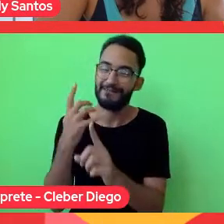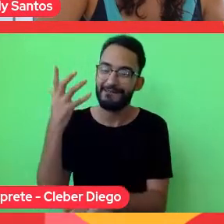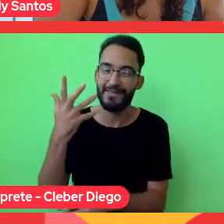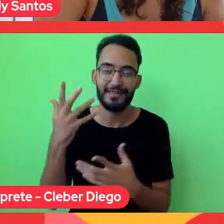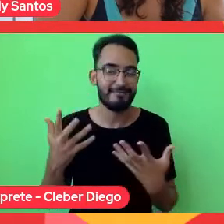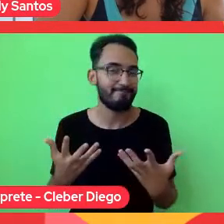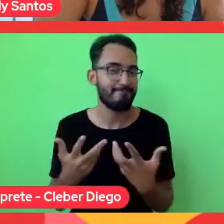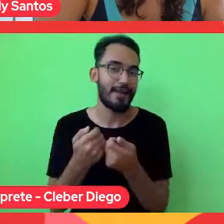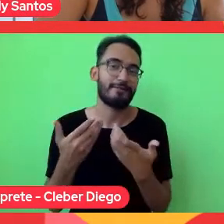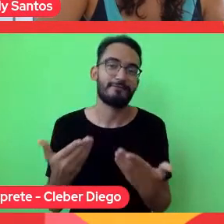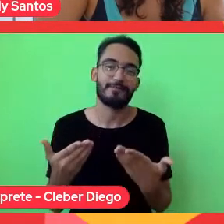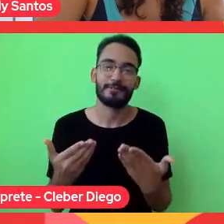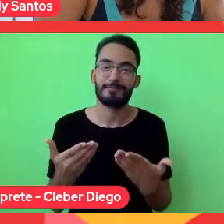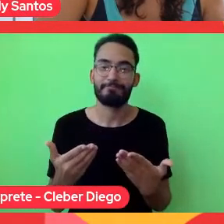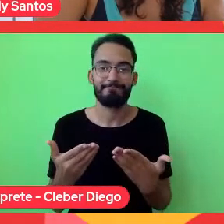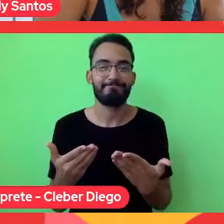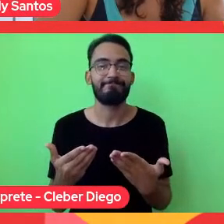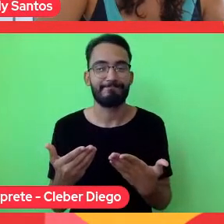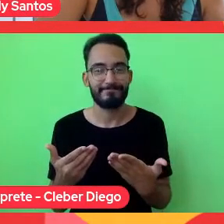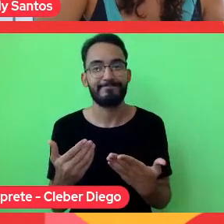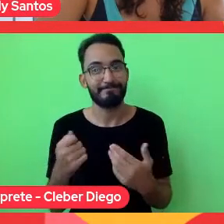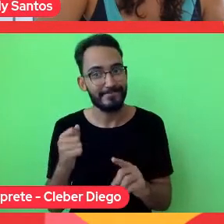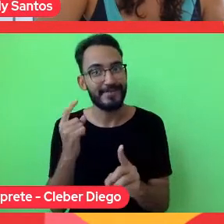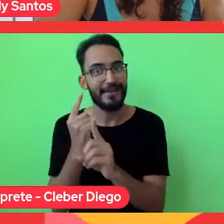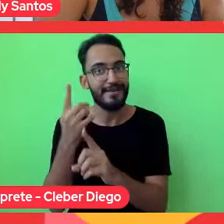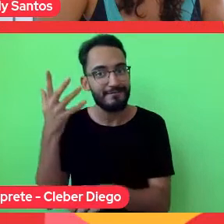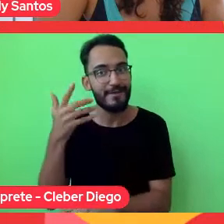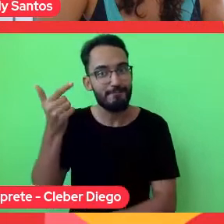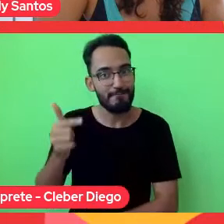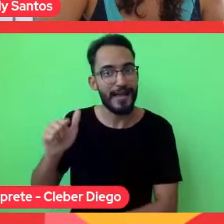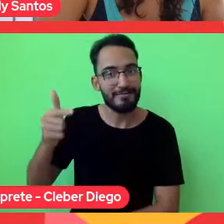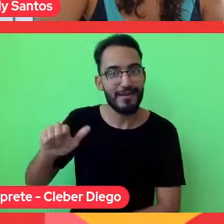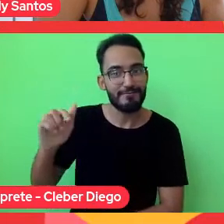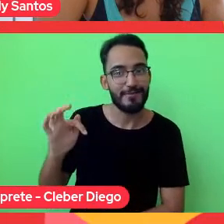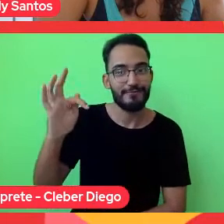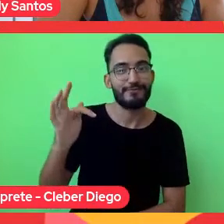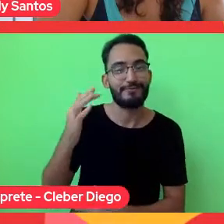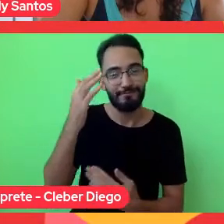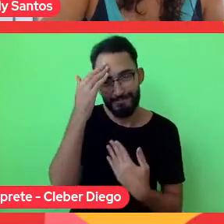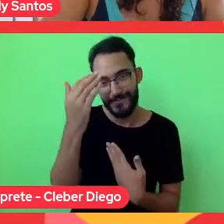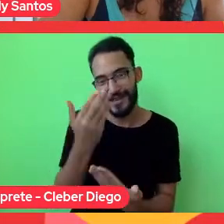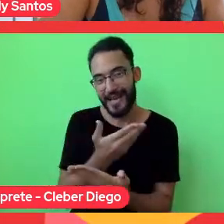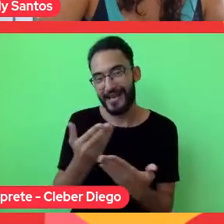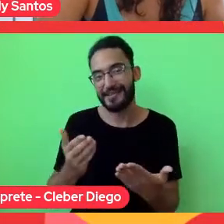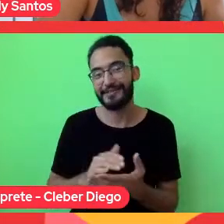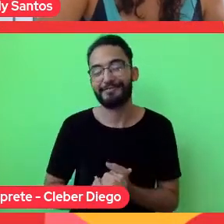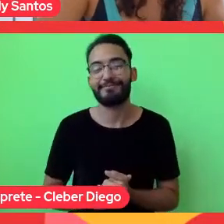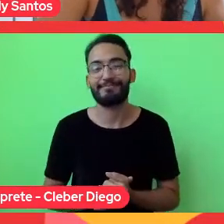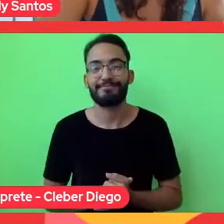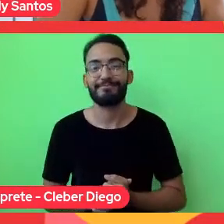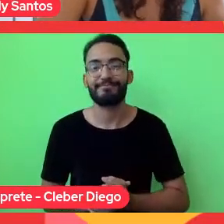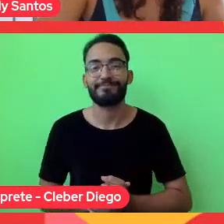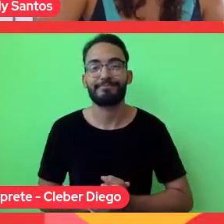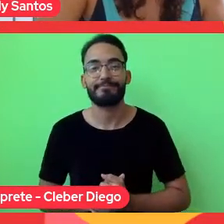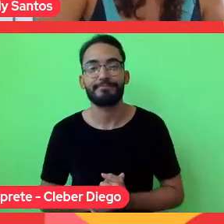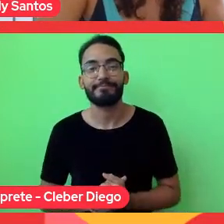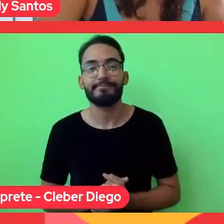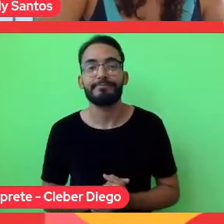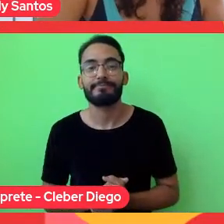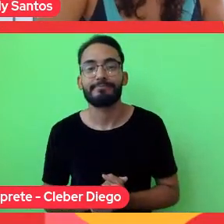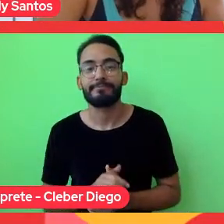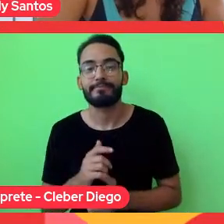e por mais eventos assim, acho que é isso. E obrigada demais, gente.